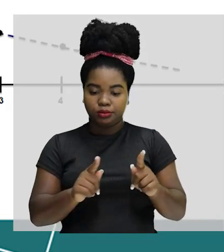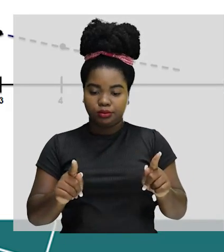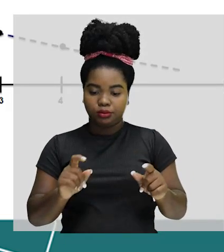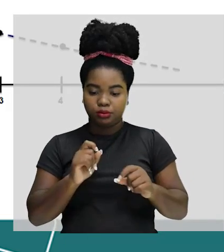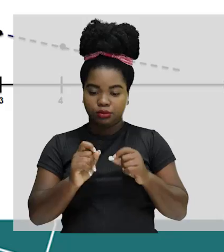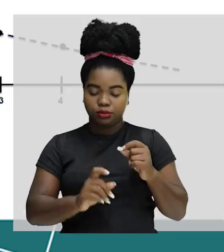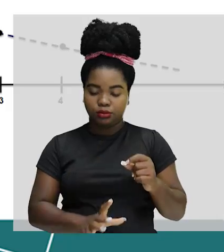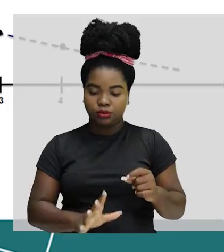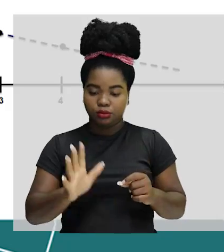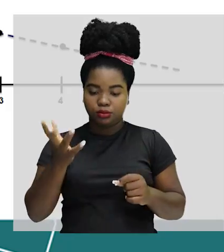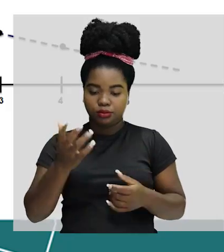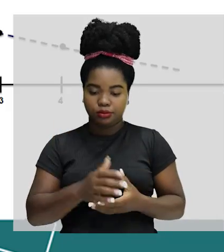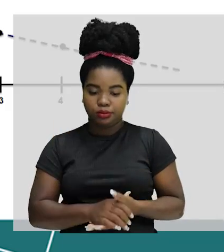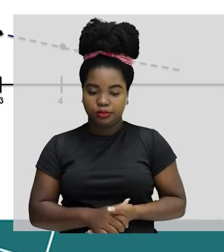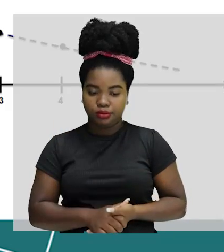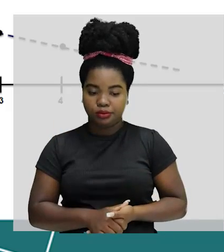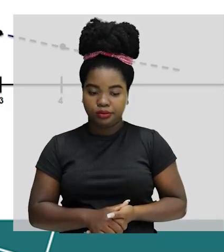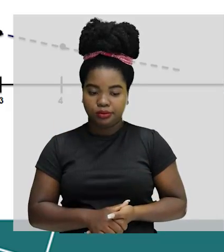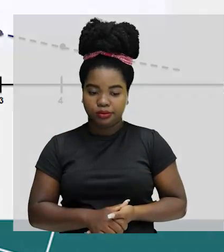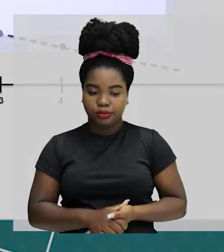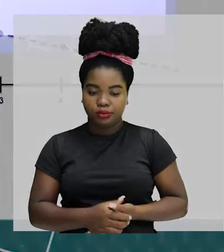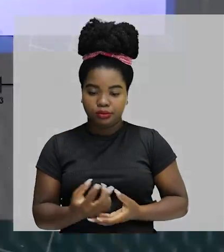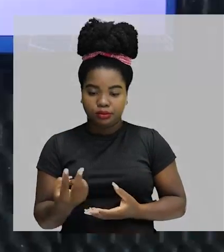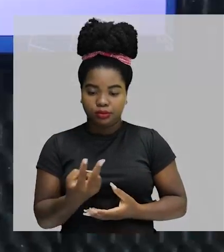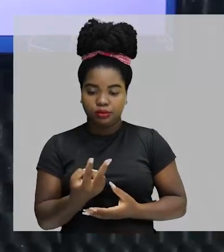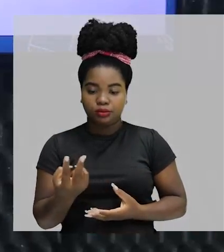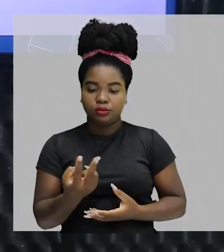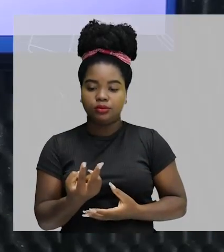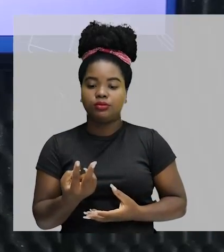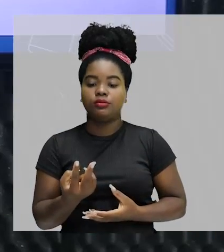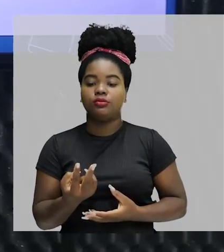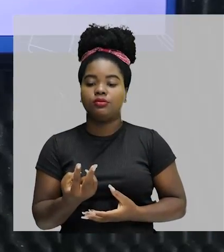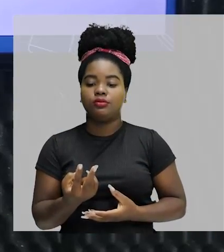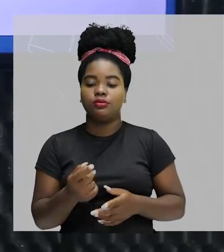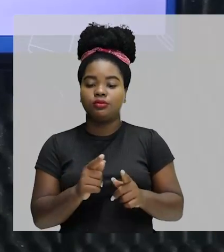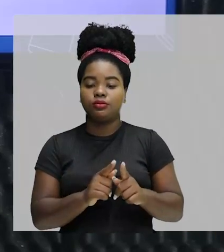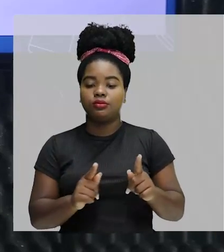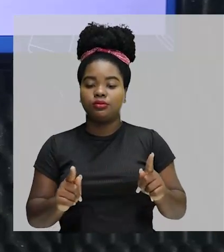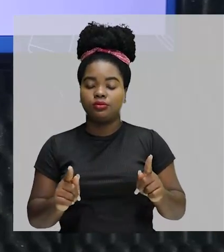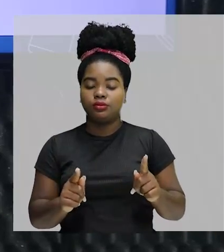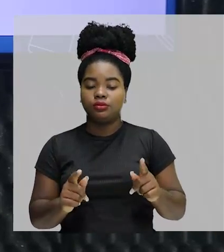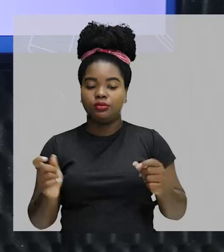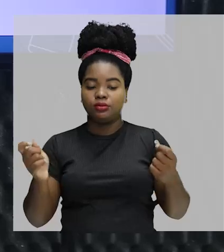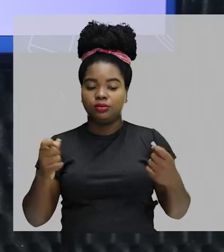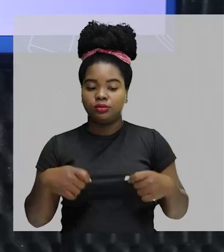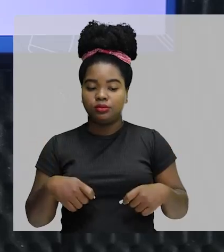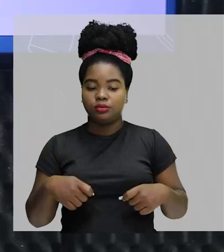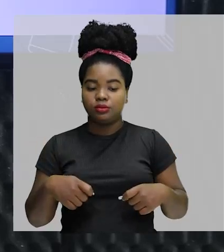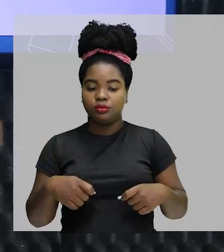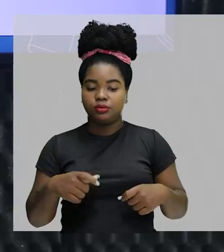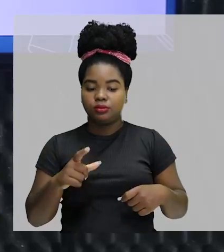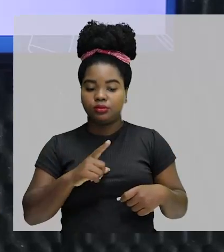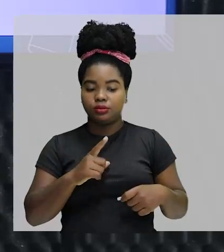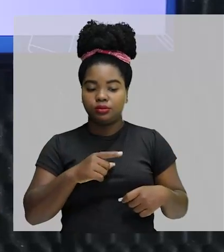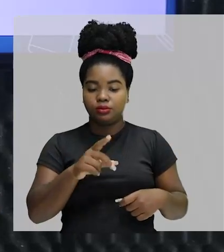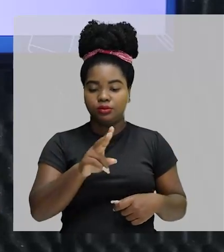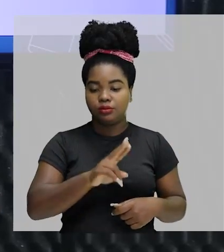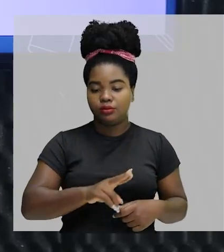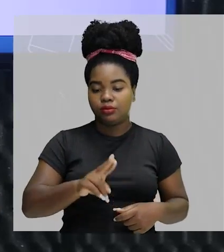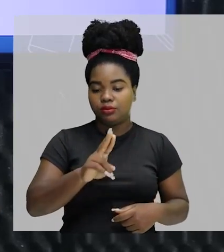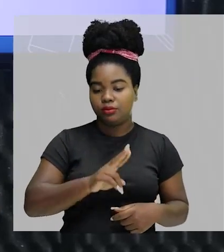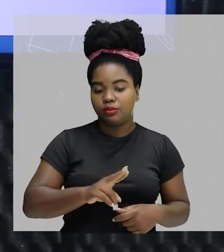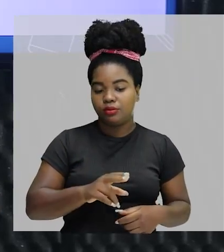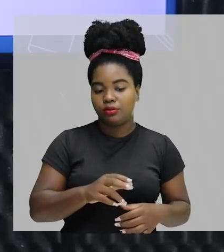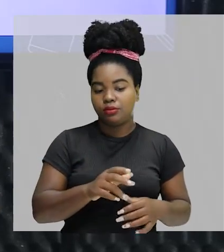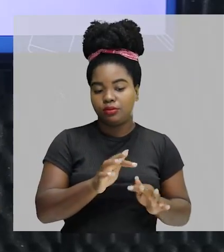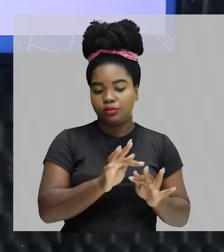acaba notando? Ambos os gráficos, eles podem ser obtidos tanto fazendo uso da